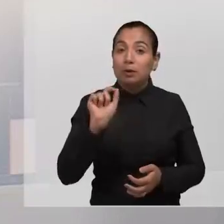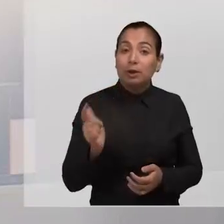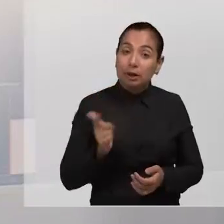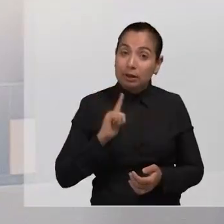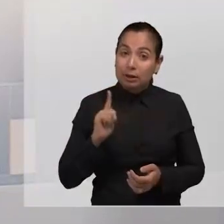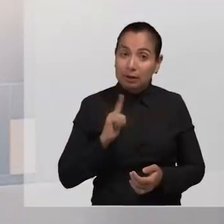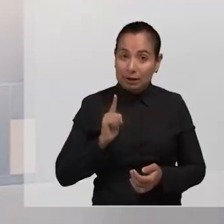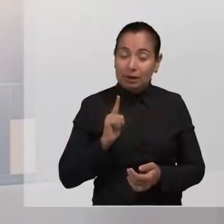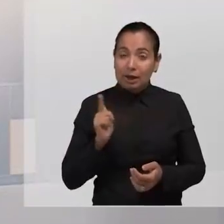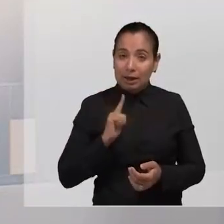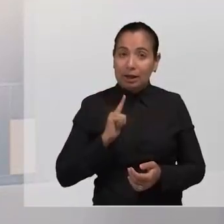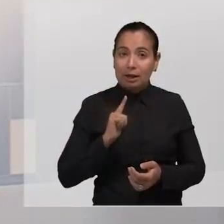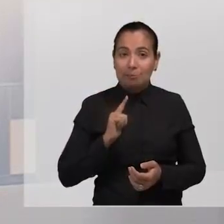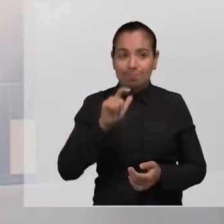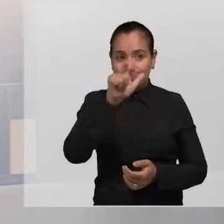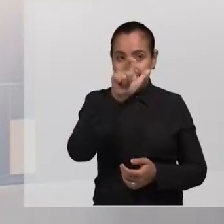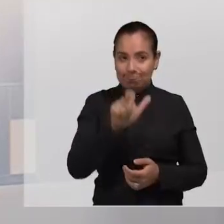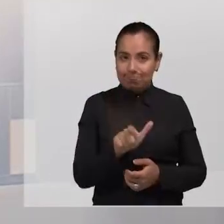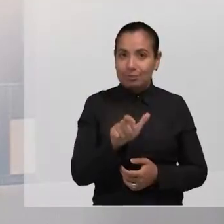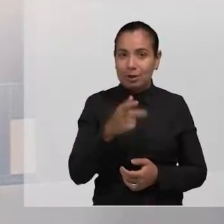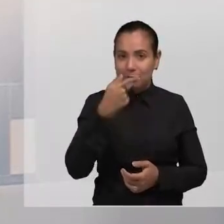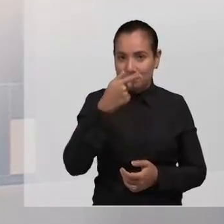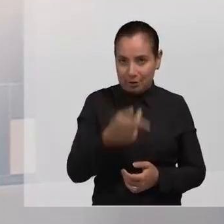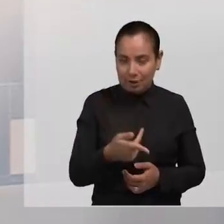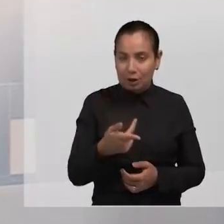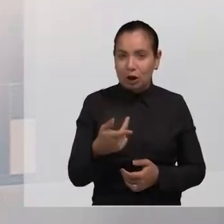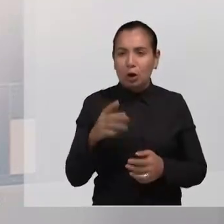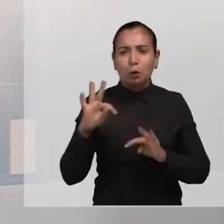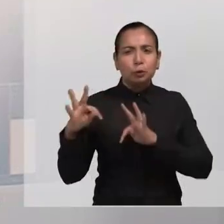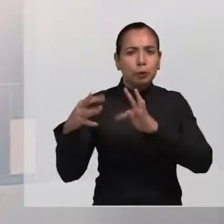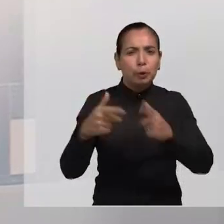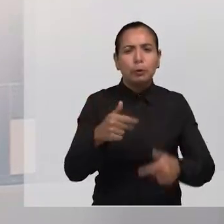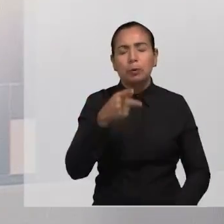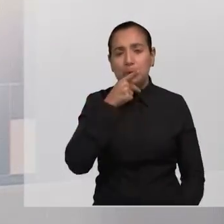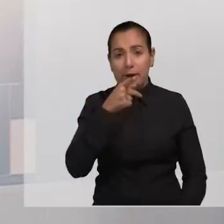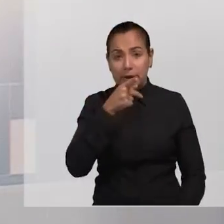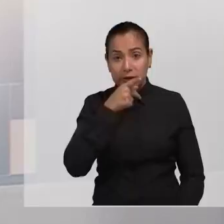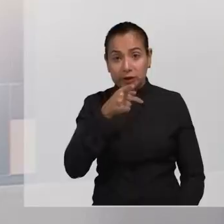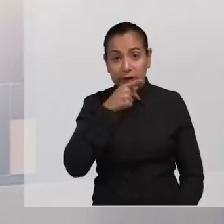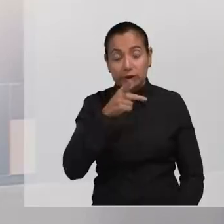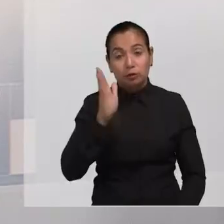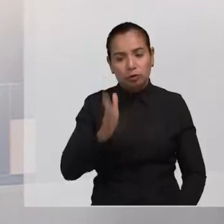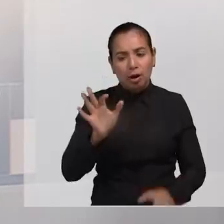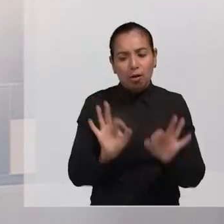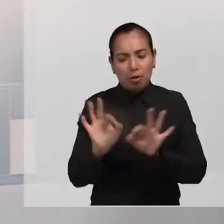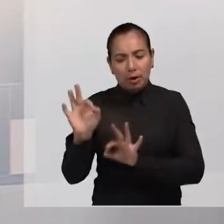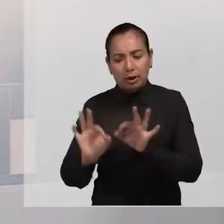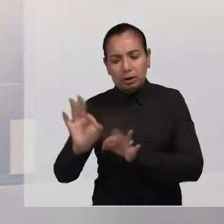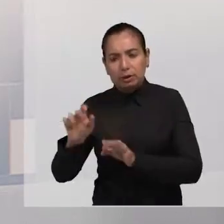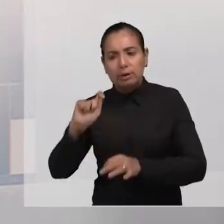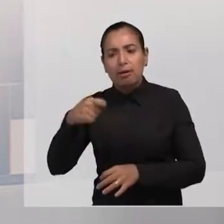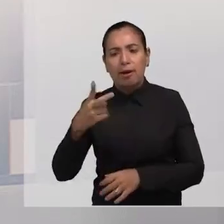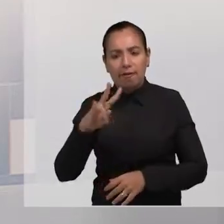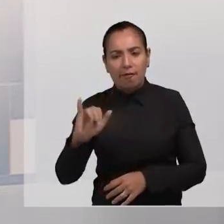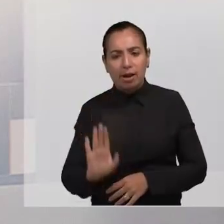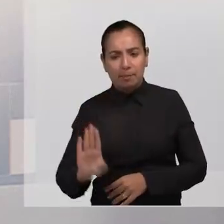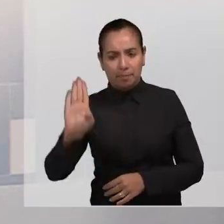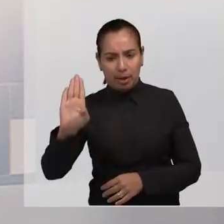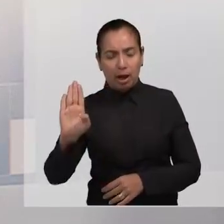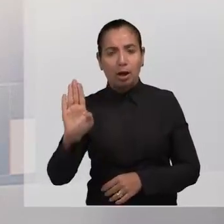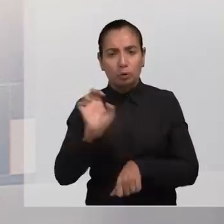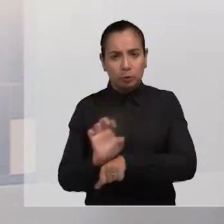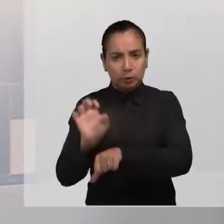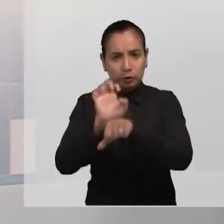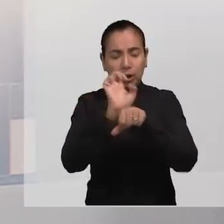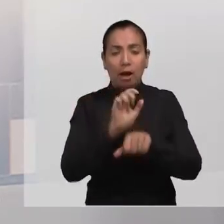registro. Porque são comissões provisórias, né? Aí o que aconteceu no caso específico do Ceará? Não só suspendeu a senha,